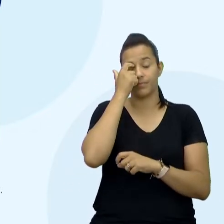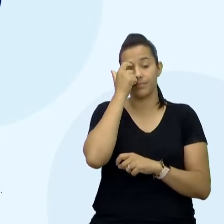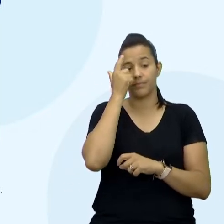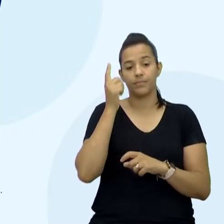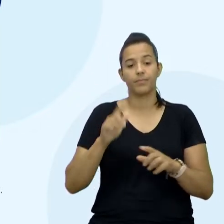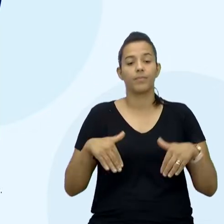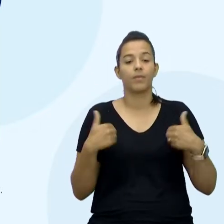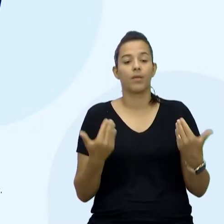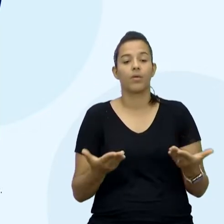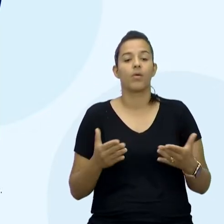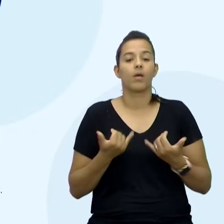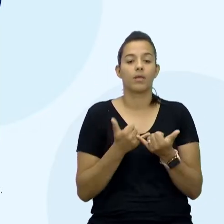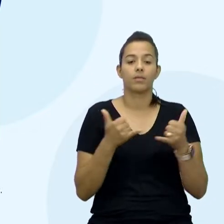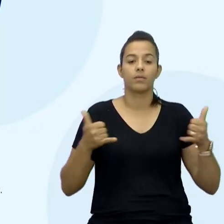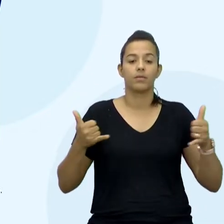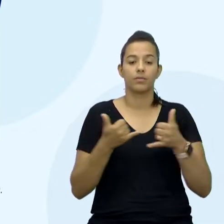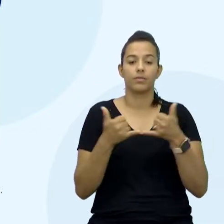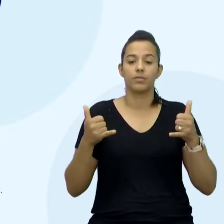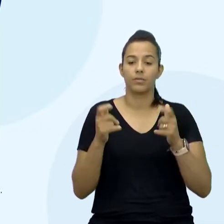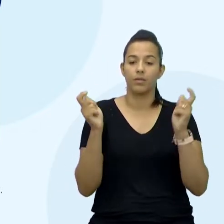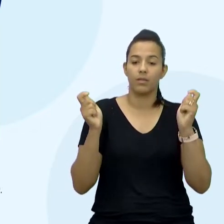energia potencial